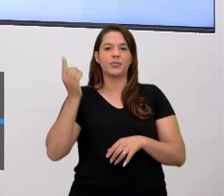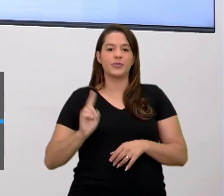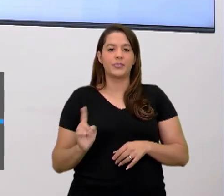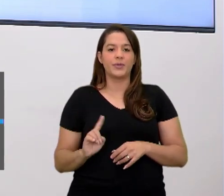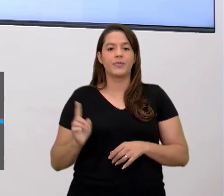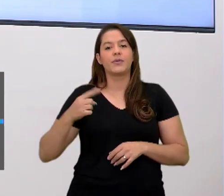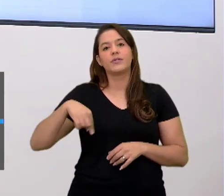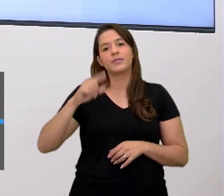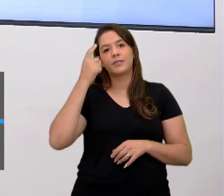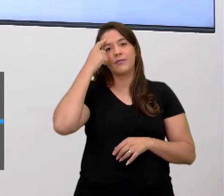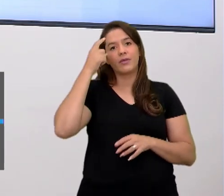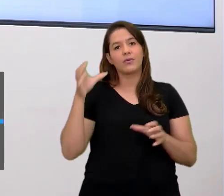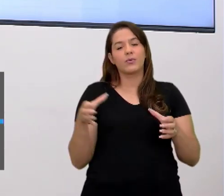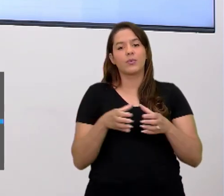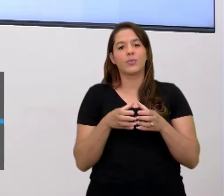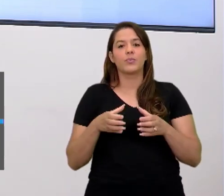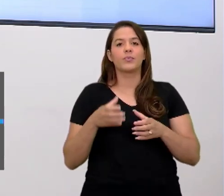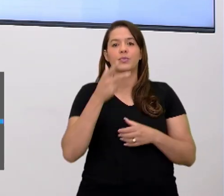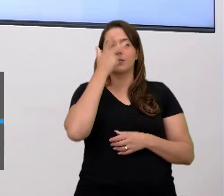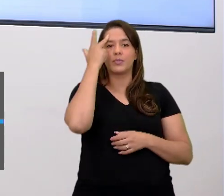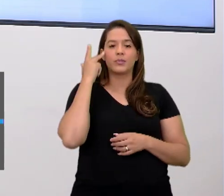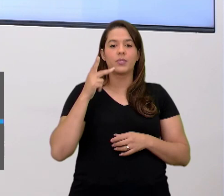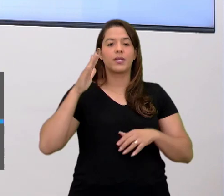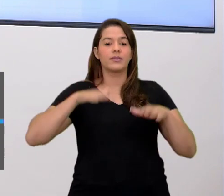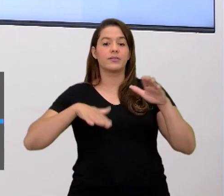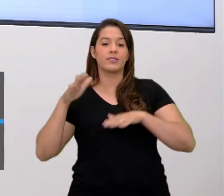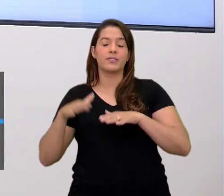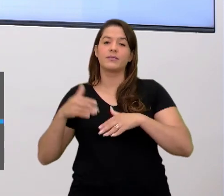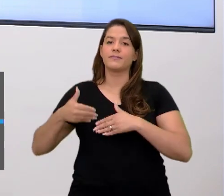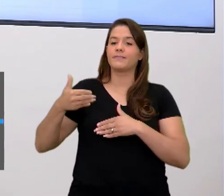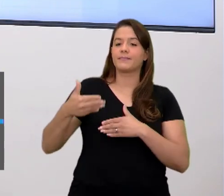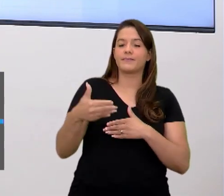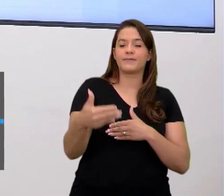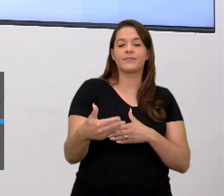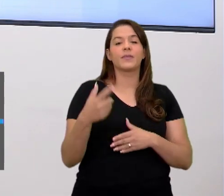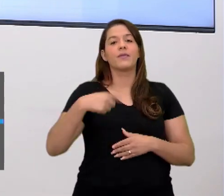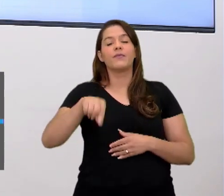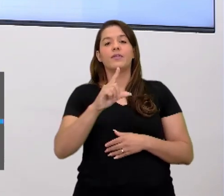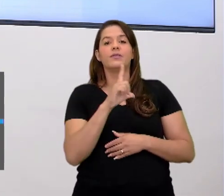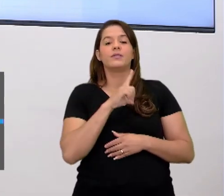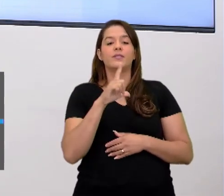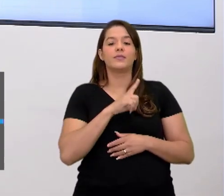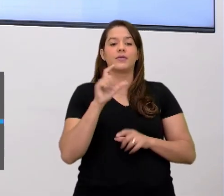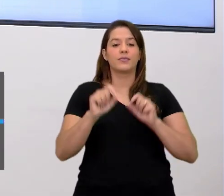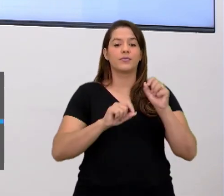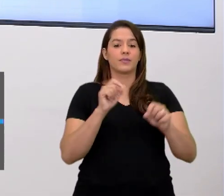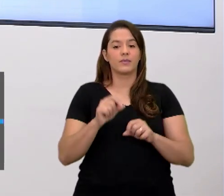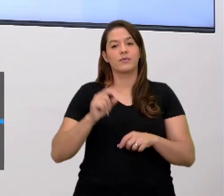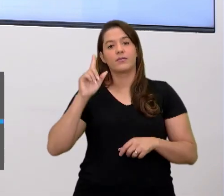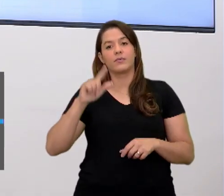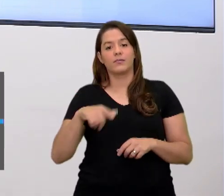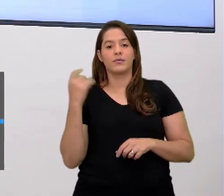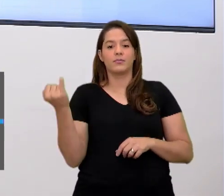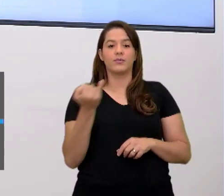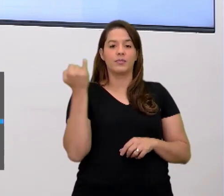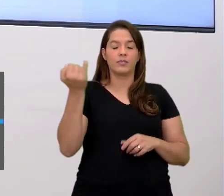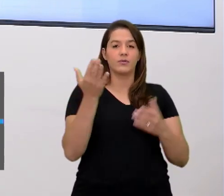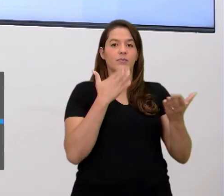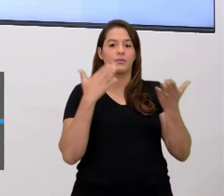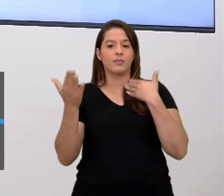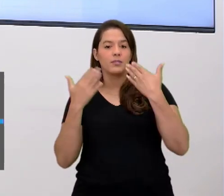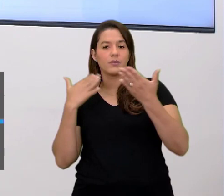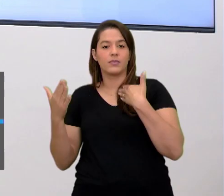aí num grupo de pessoas conversando, o assunto acaba se tornando recorrente e você tem o quê? Você tem um fundamento para discutir,